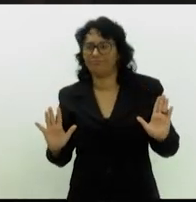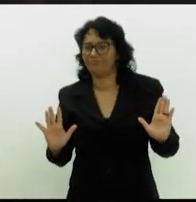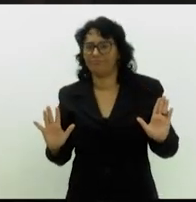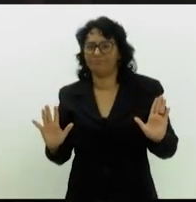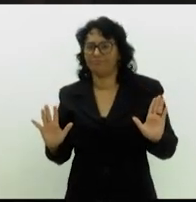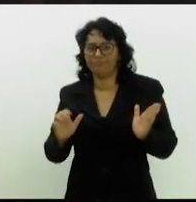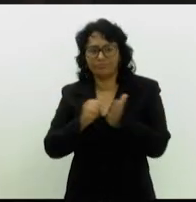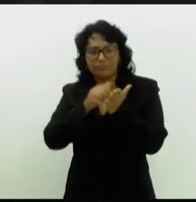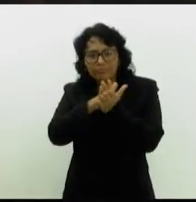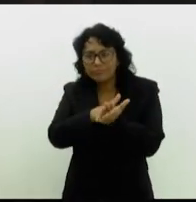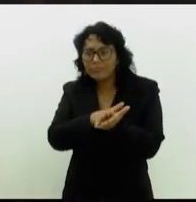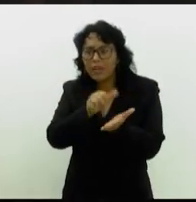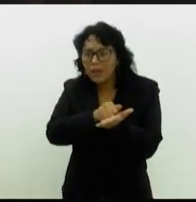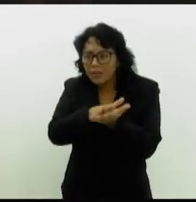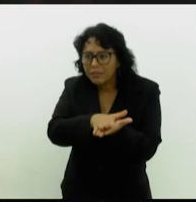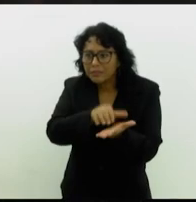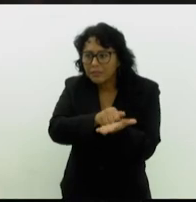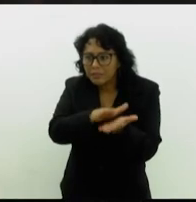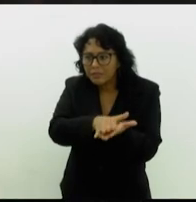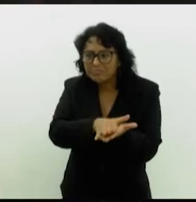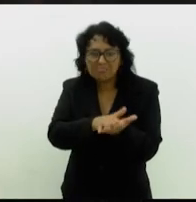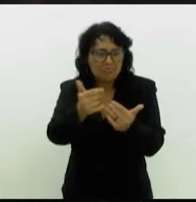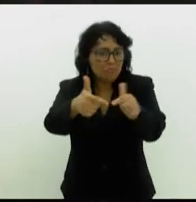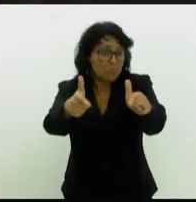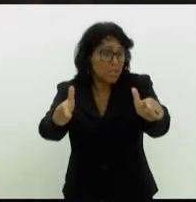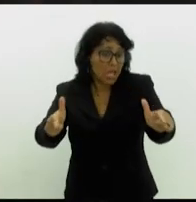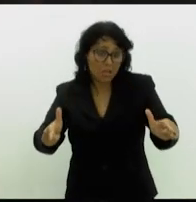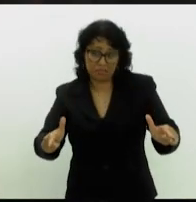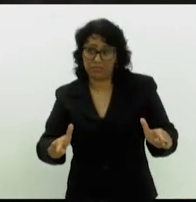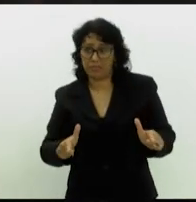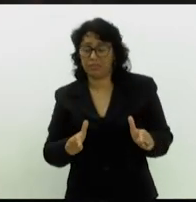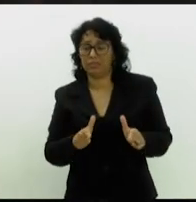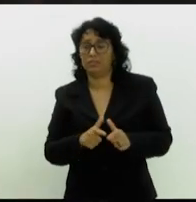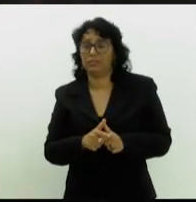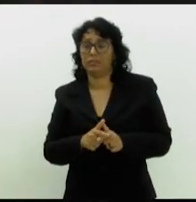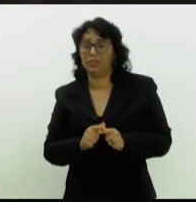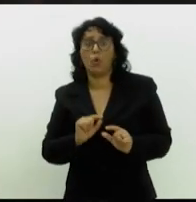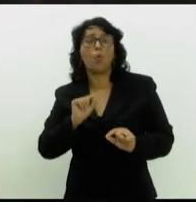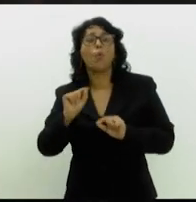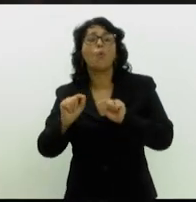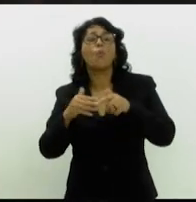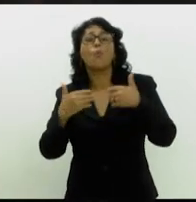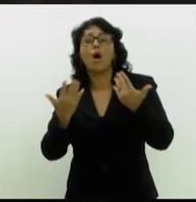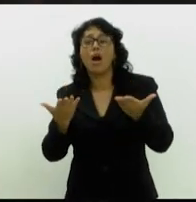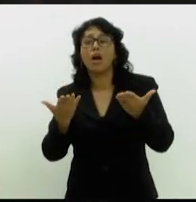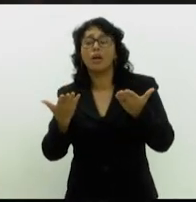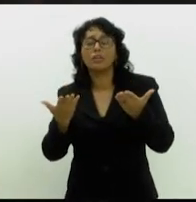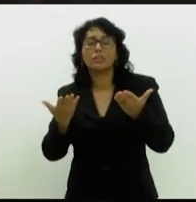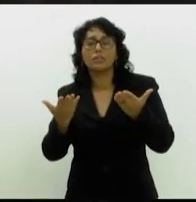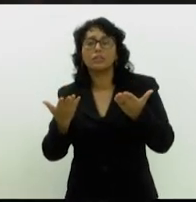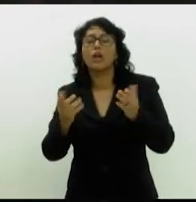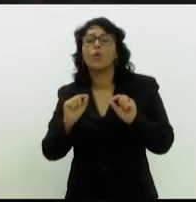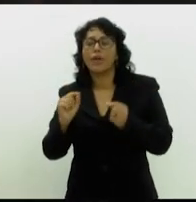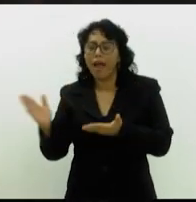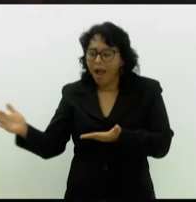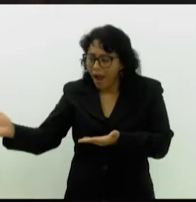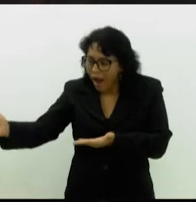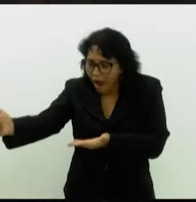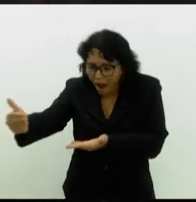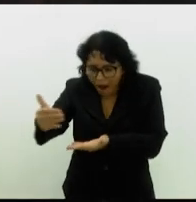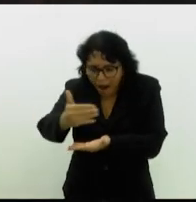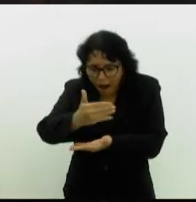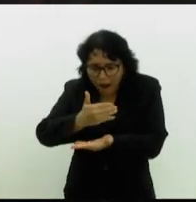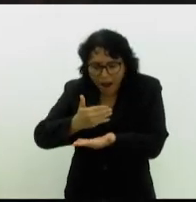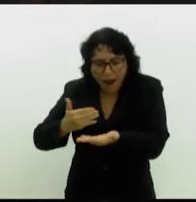multou a outra alternativa é aumento de receita aumento de receita essa casa